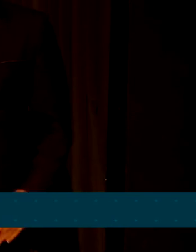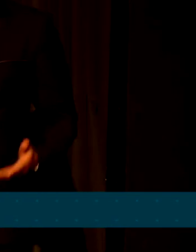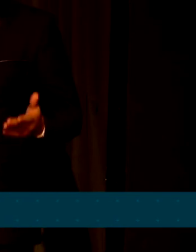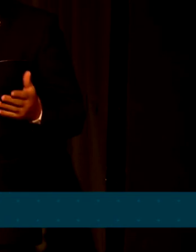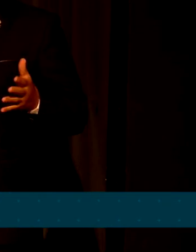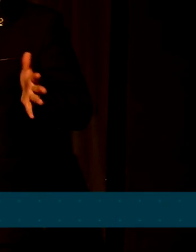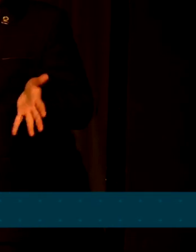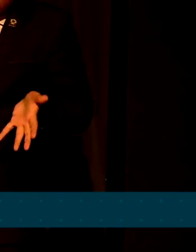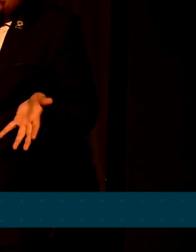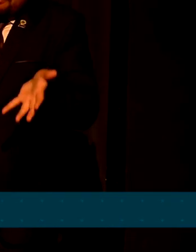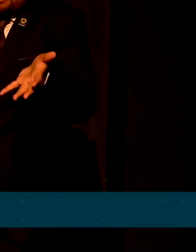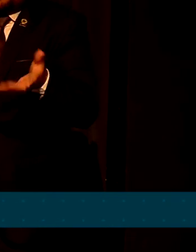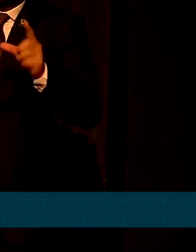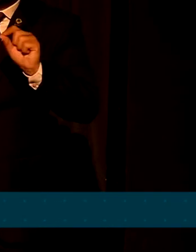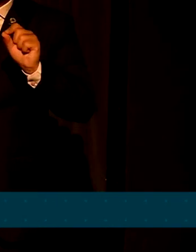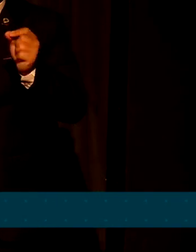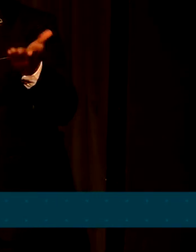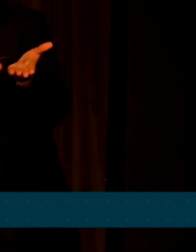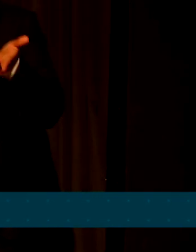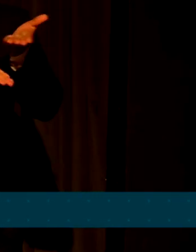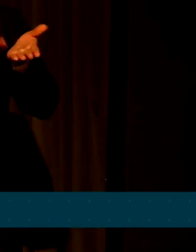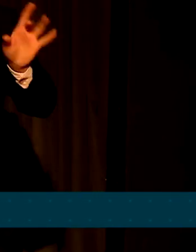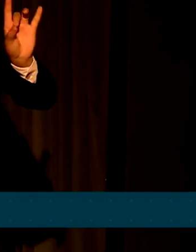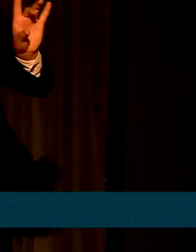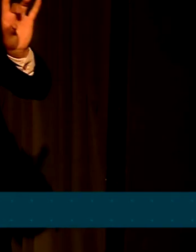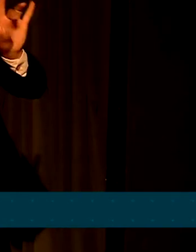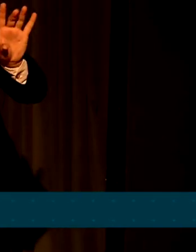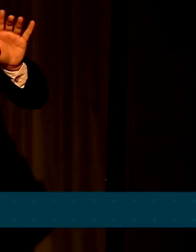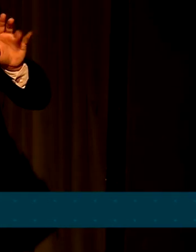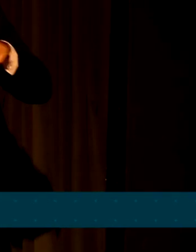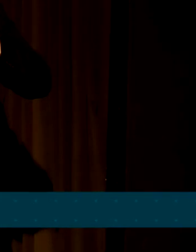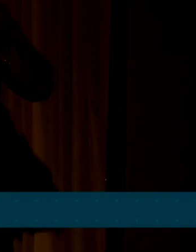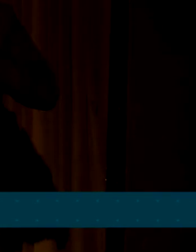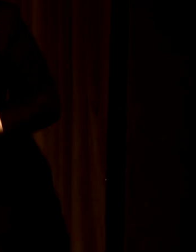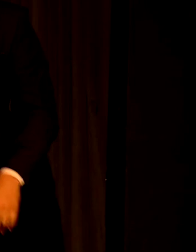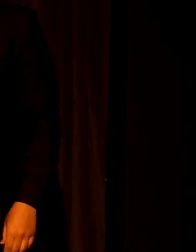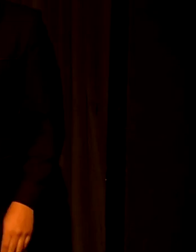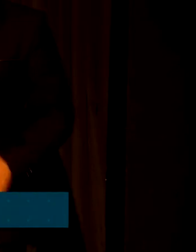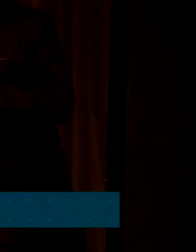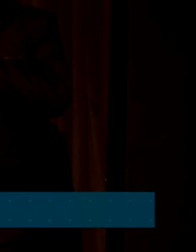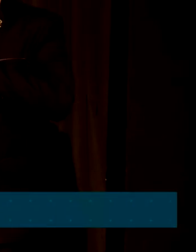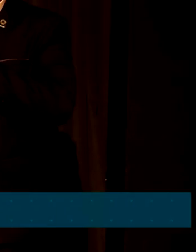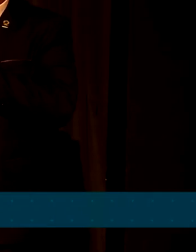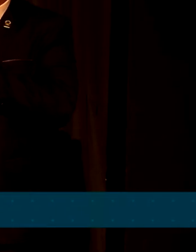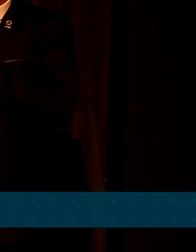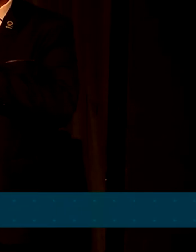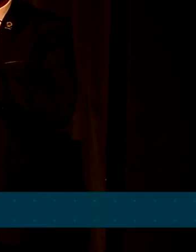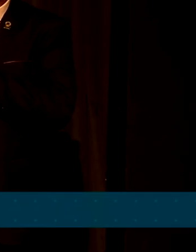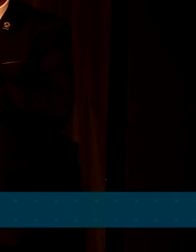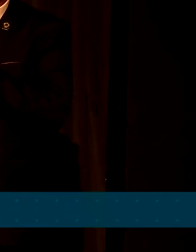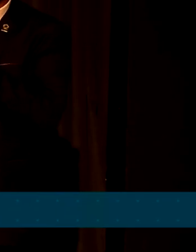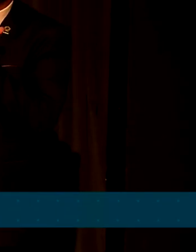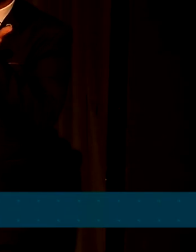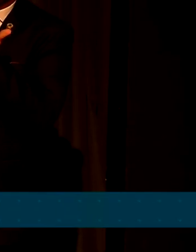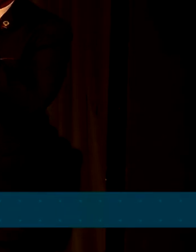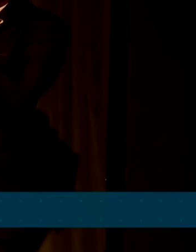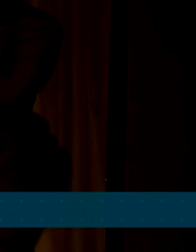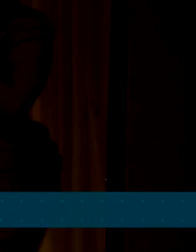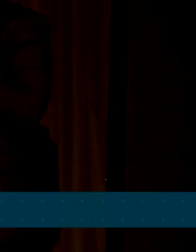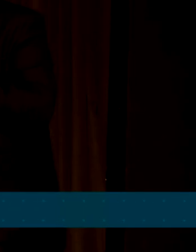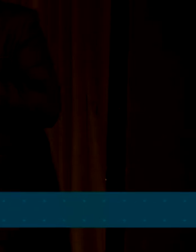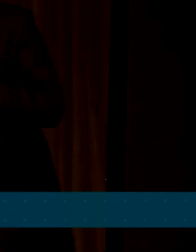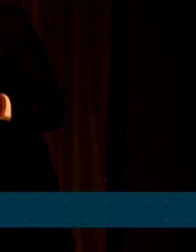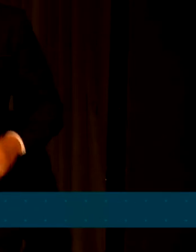de serviços na atenção especializada. Neste governo, mais de 10 estabelecimentos de saúde foram